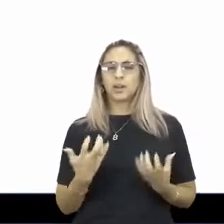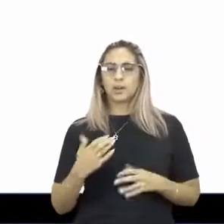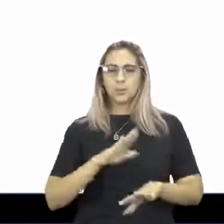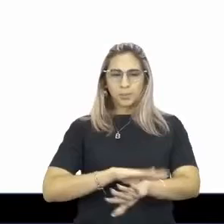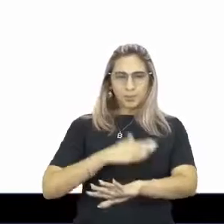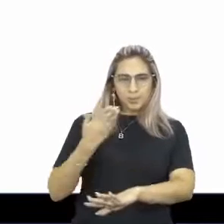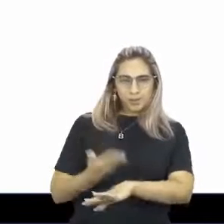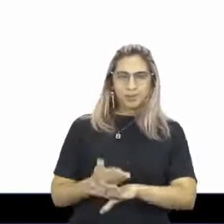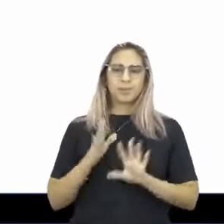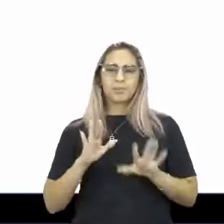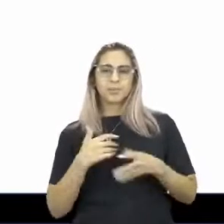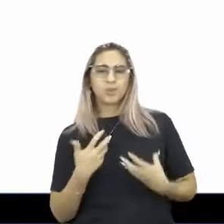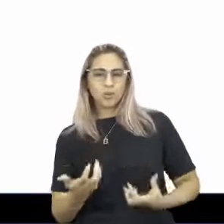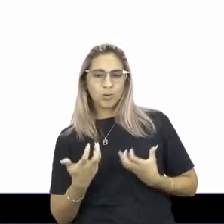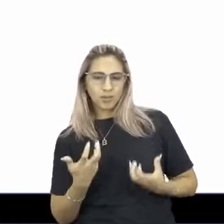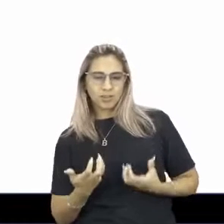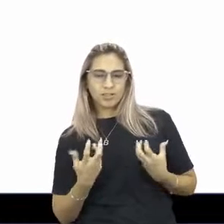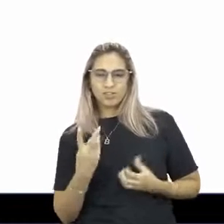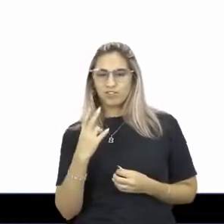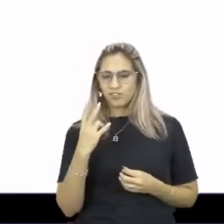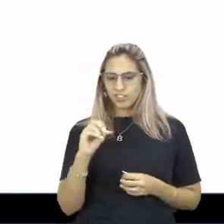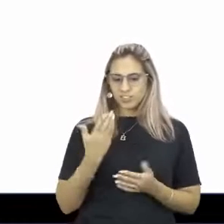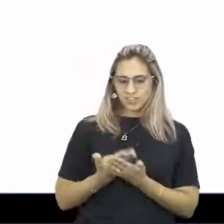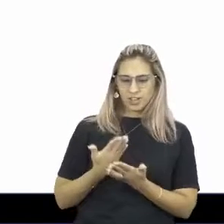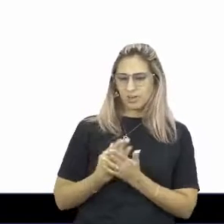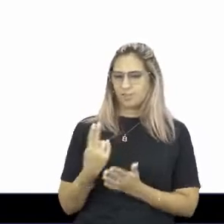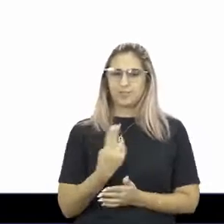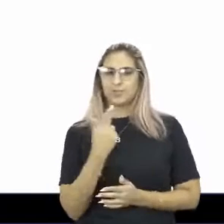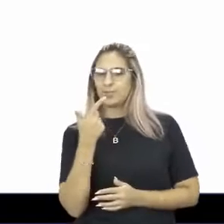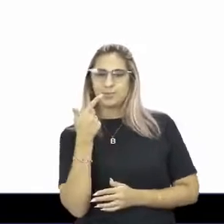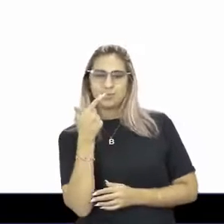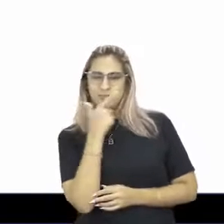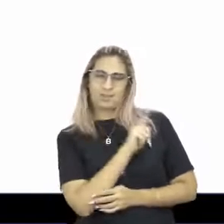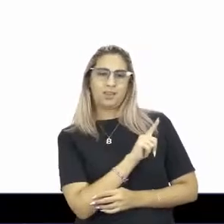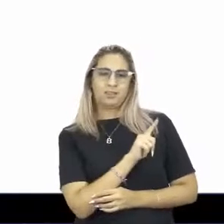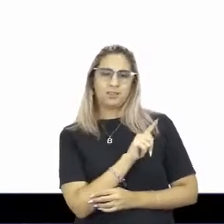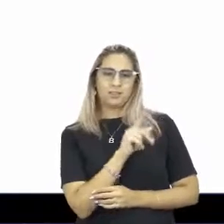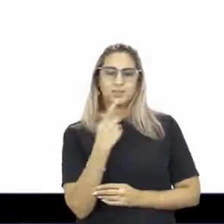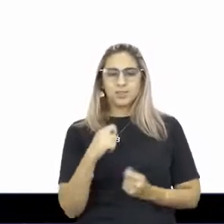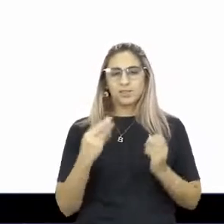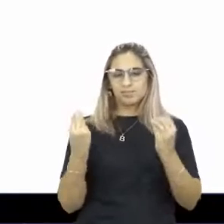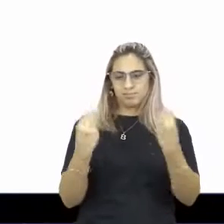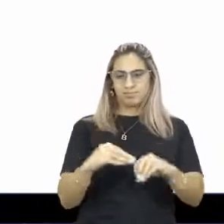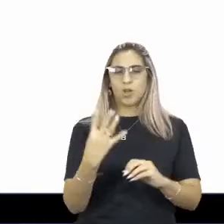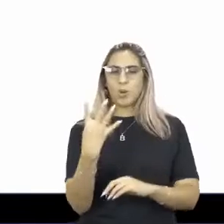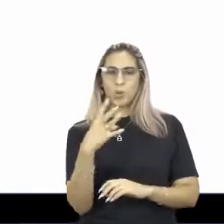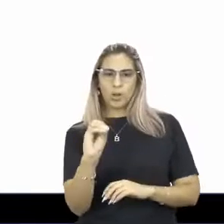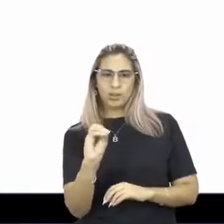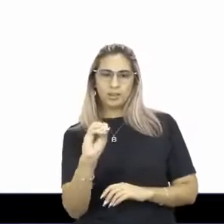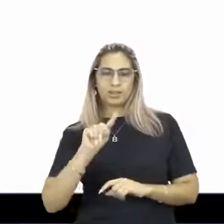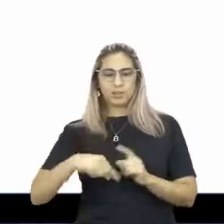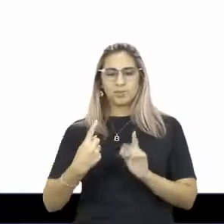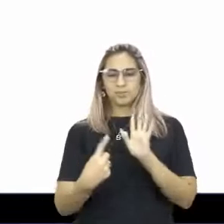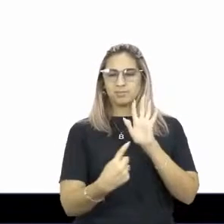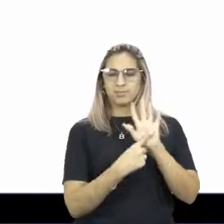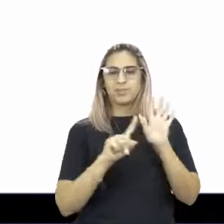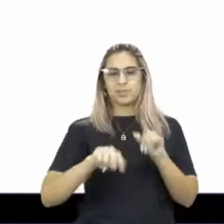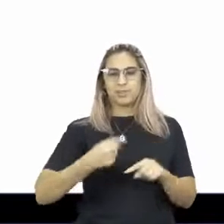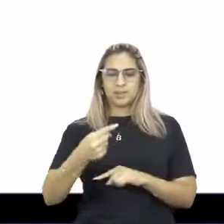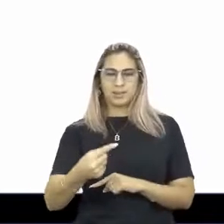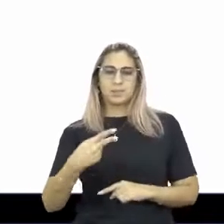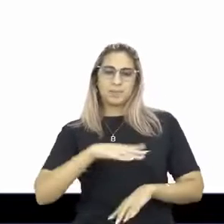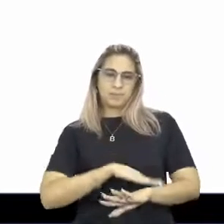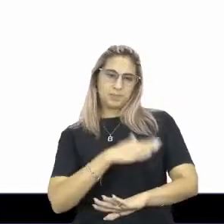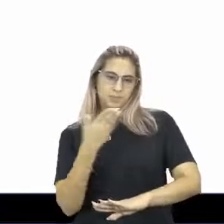PEI, mas eu quero colocar 20 aulas aqui, ele não vai conseguir. Ele tem que colocar 40 e depois selecionar o botãozinho aqui para atuar no